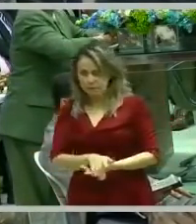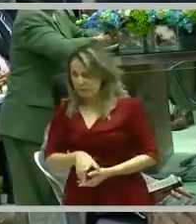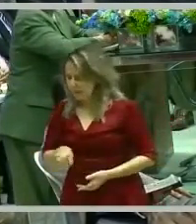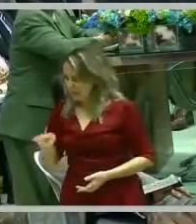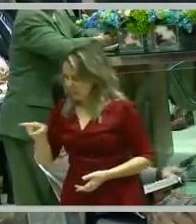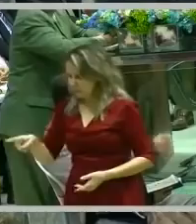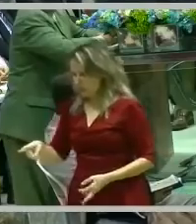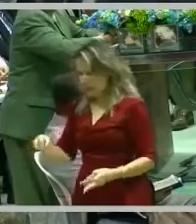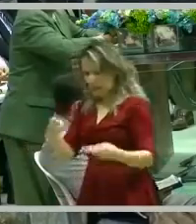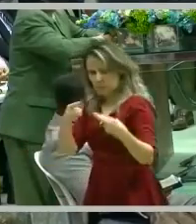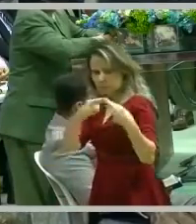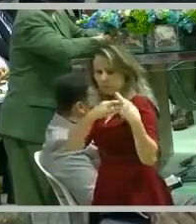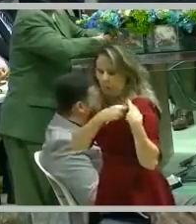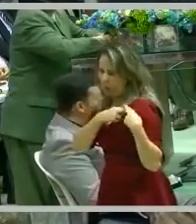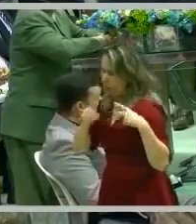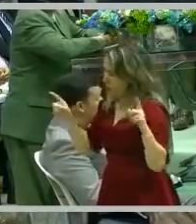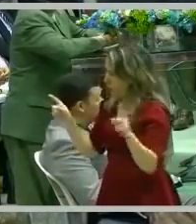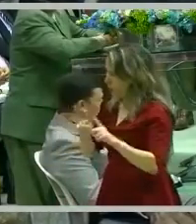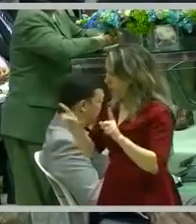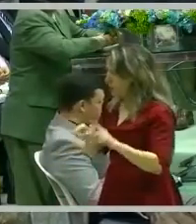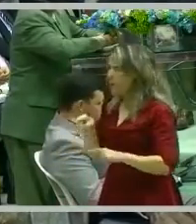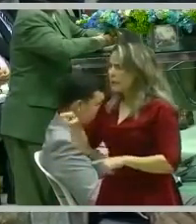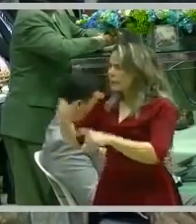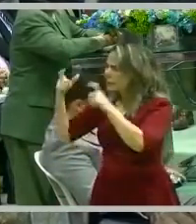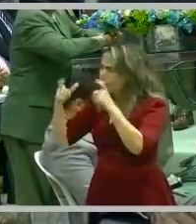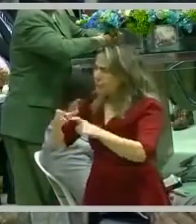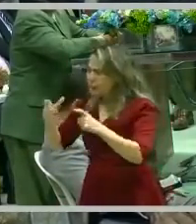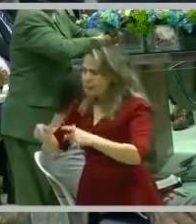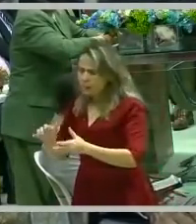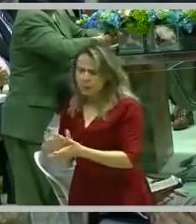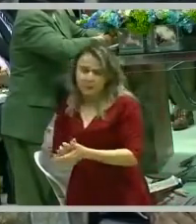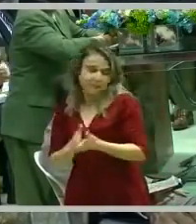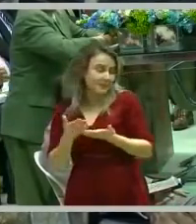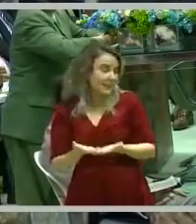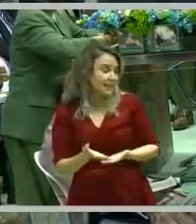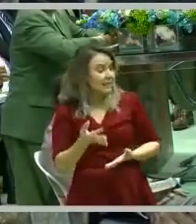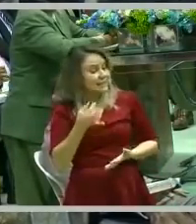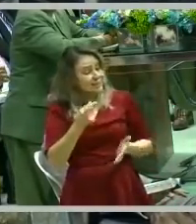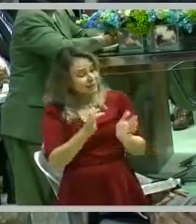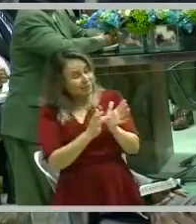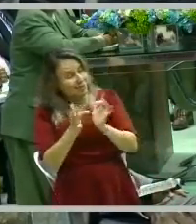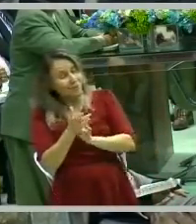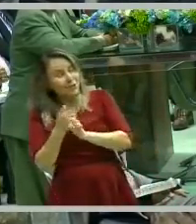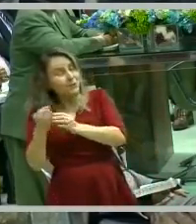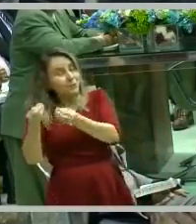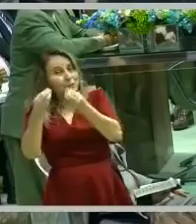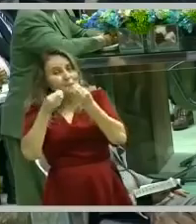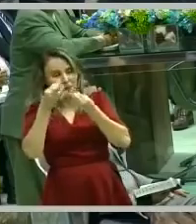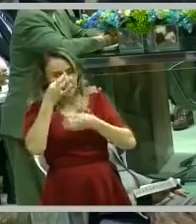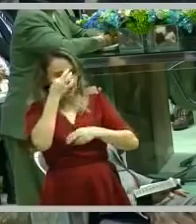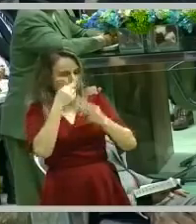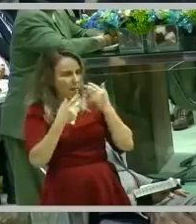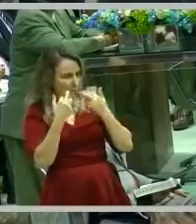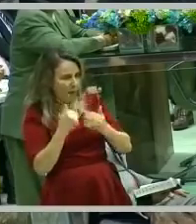irresponsável, onde era que você estava? Mulher, Jesus me batizou com o Espírito Santo. Batizou o